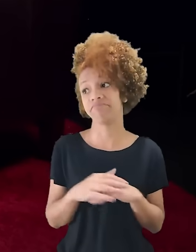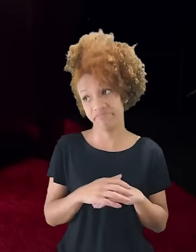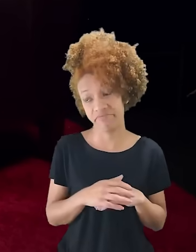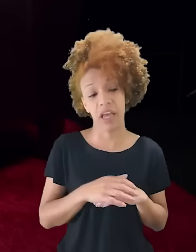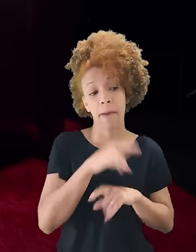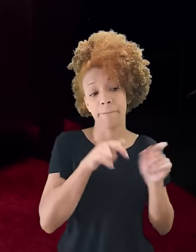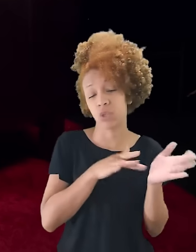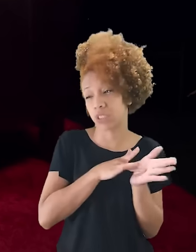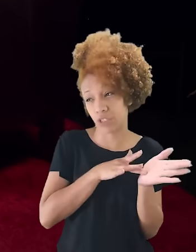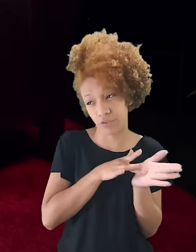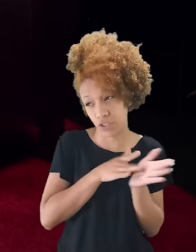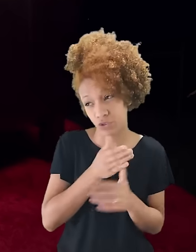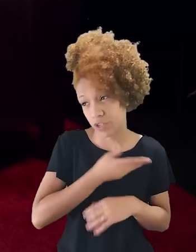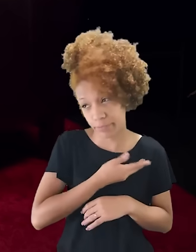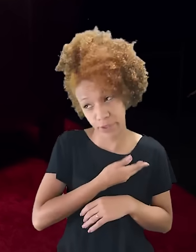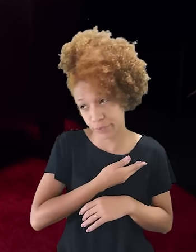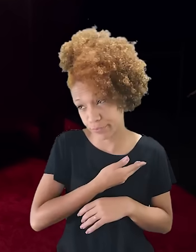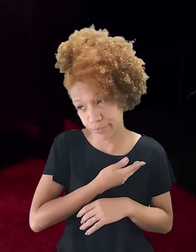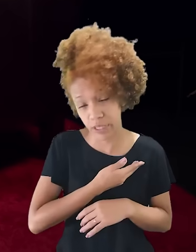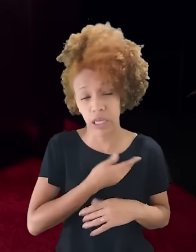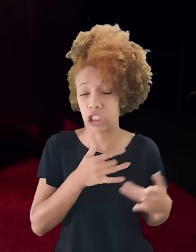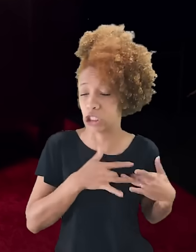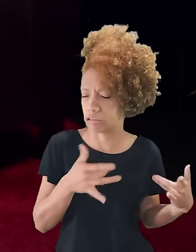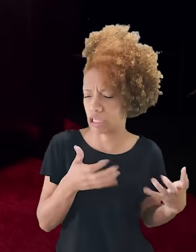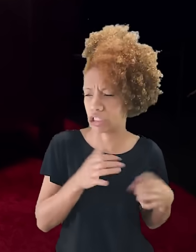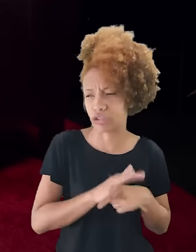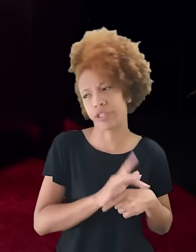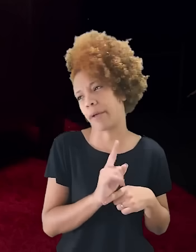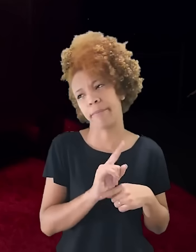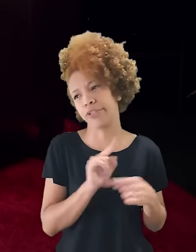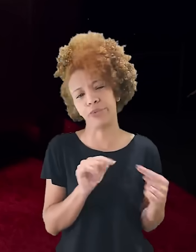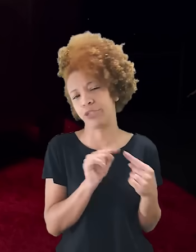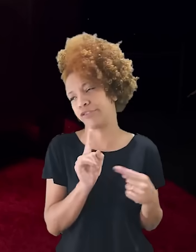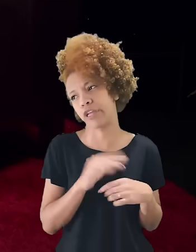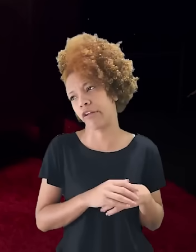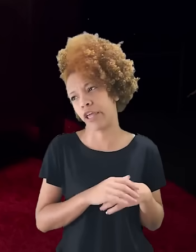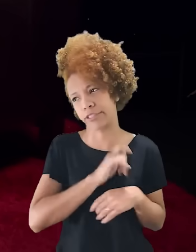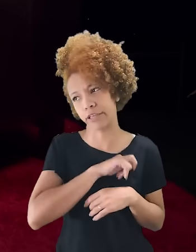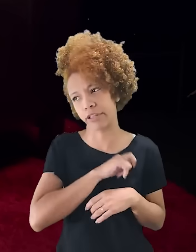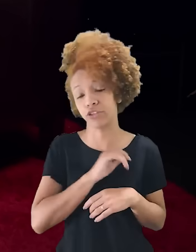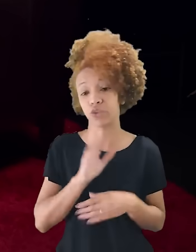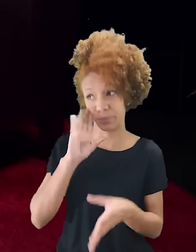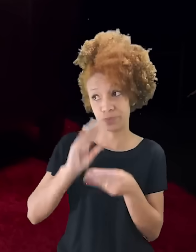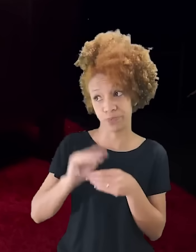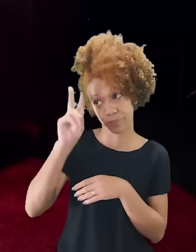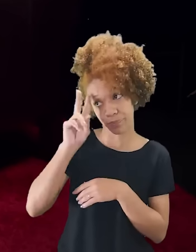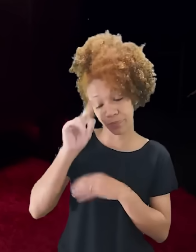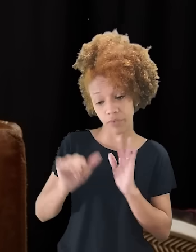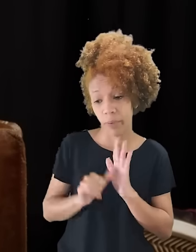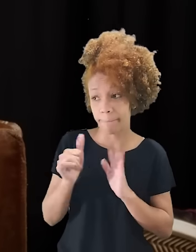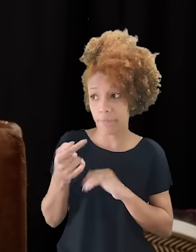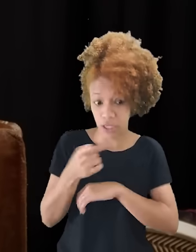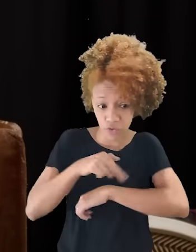de pessoa que finge que tem solidariedade quer te ajudar e no final vou contar uma história Resumindo rápida a